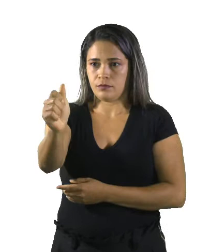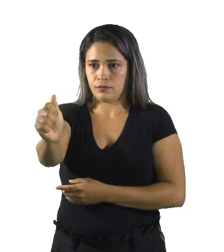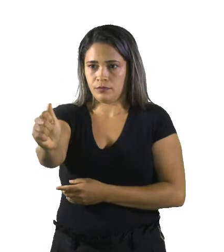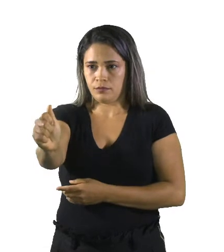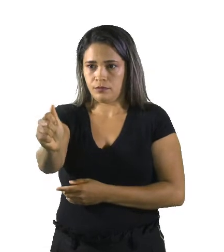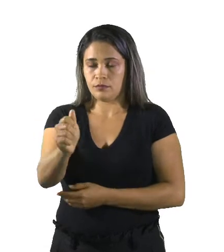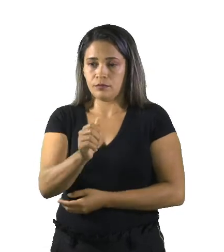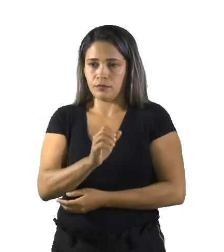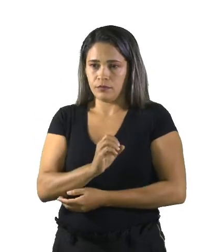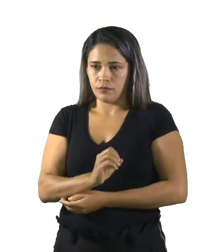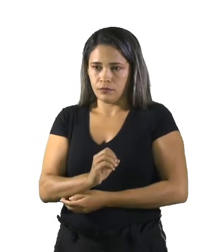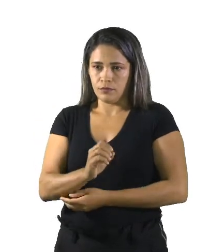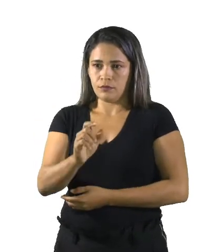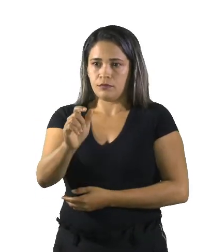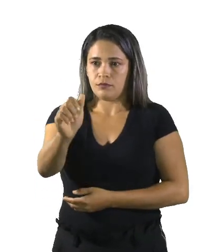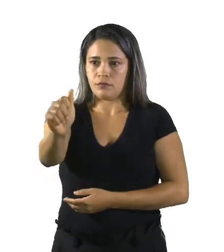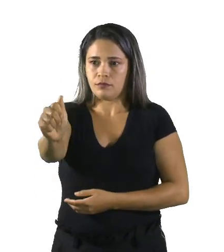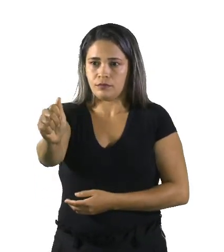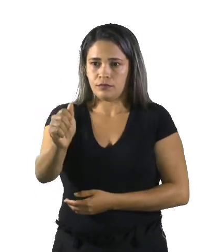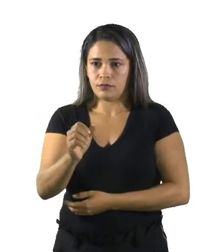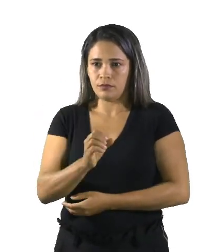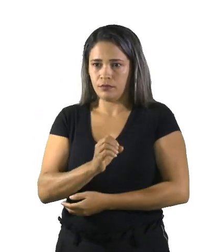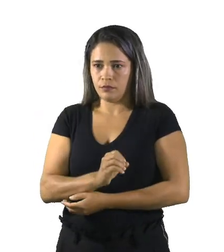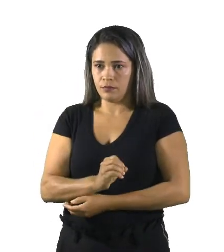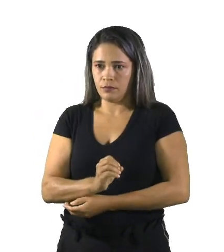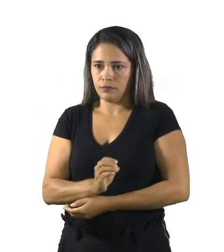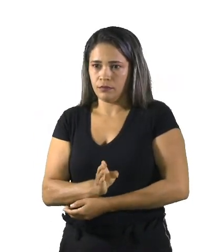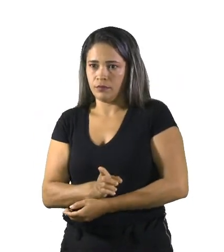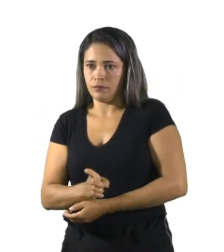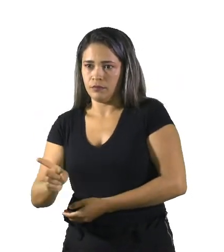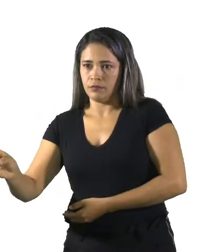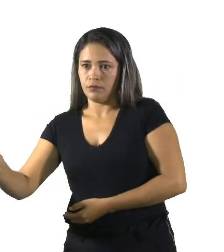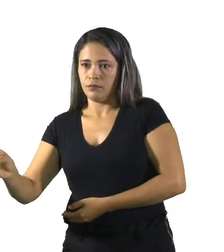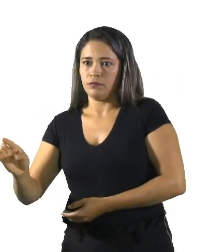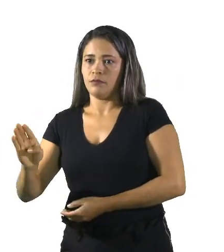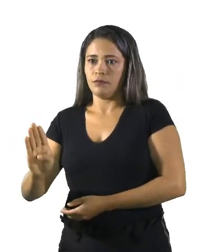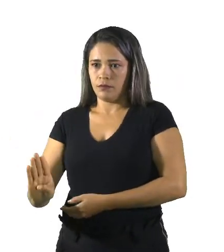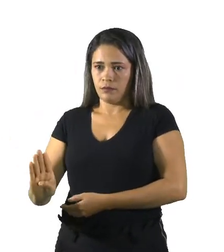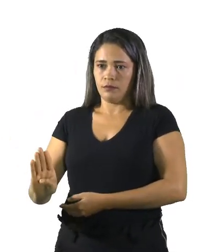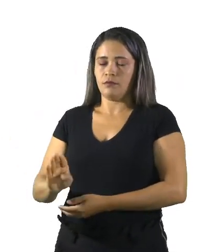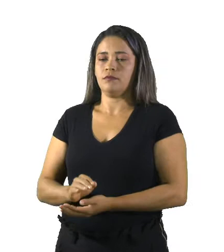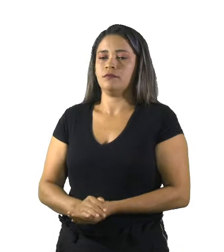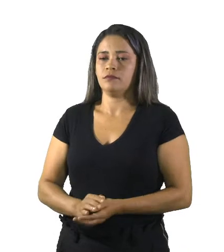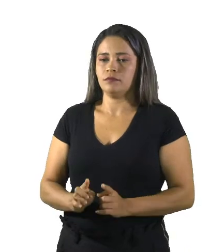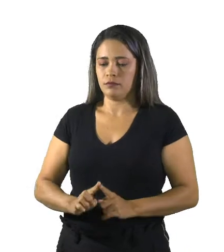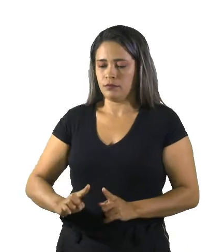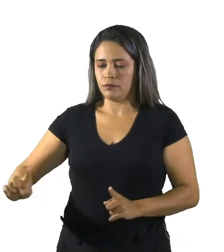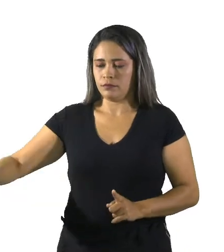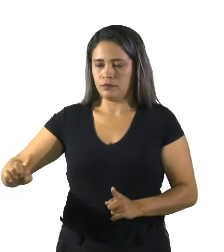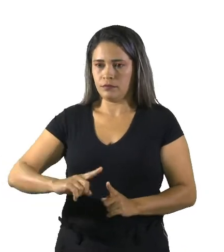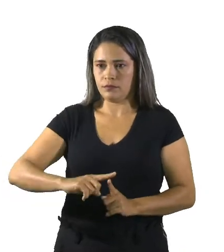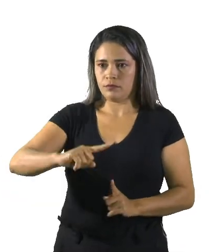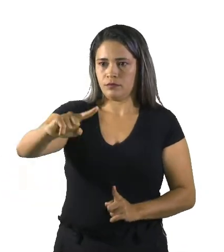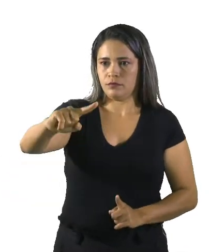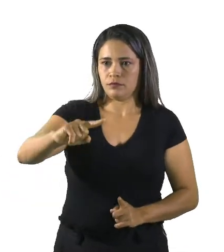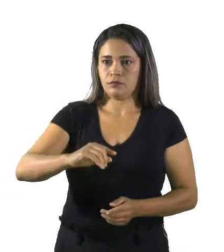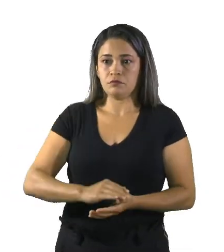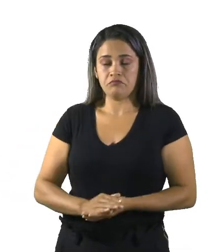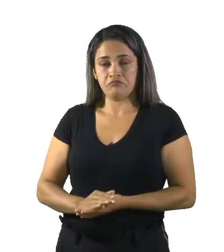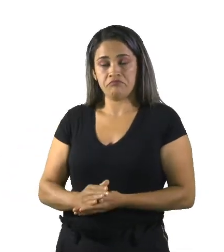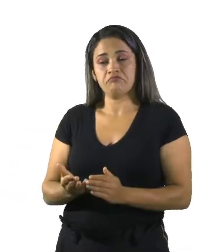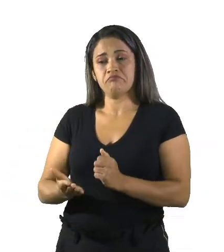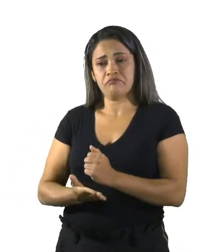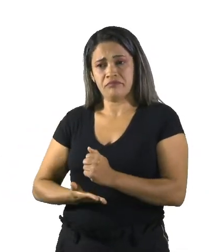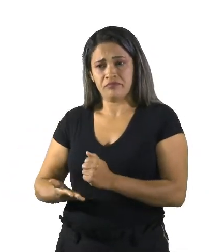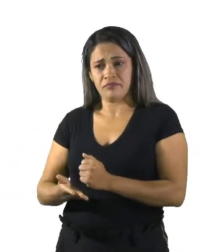semirreta, e o lado OB, também determinado por uma outra semirreta. Tranquilo, pessoal? Então, vejam, basicamente, quando